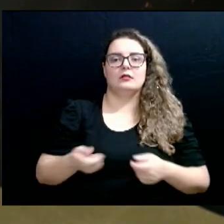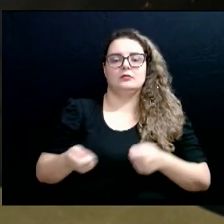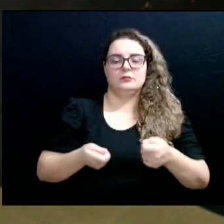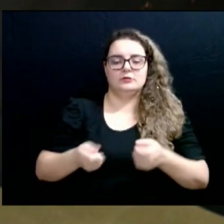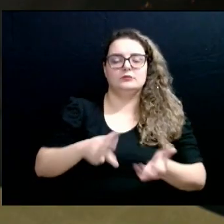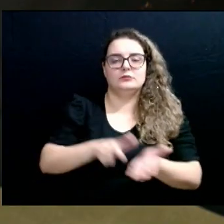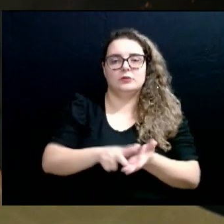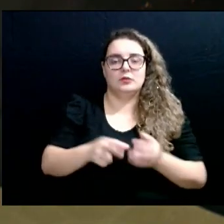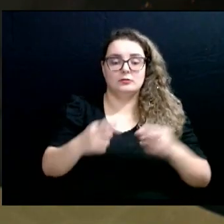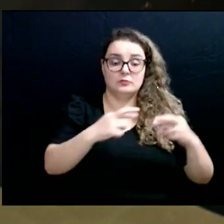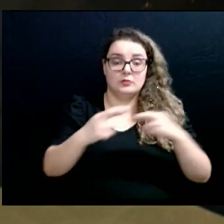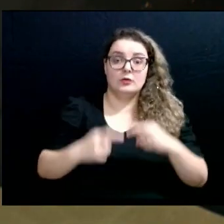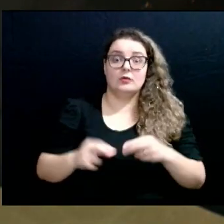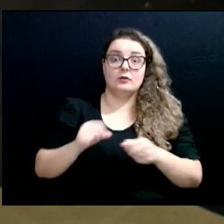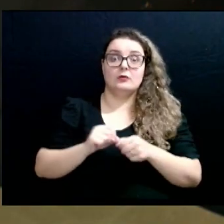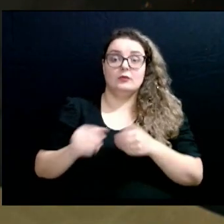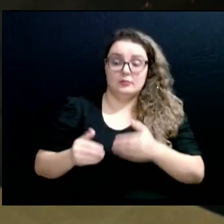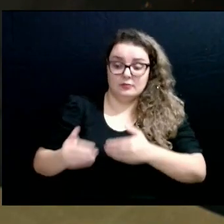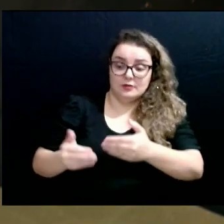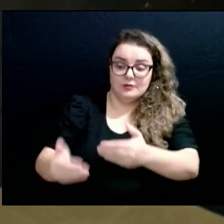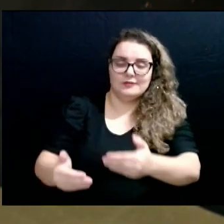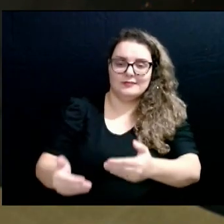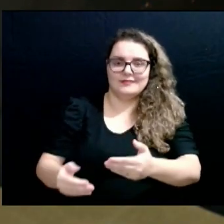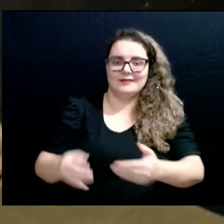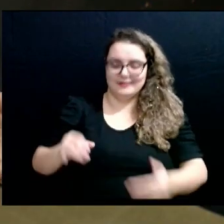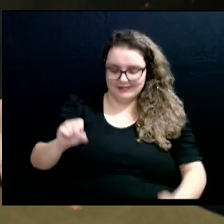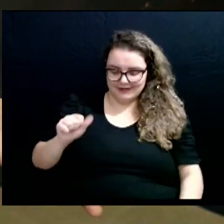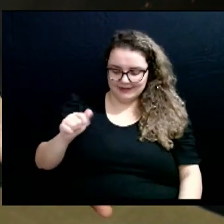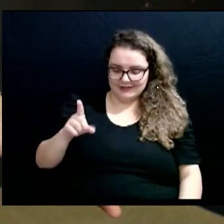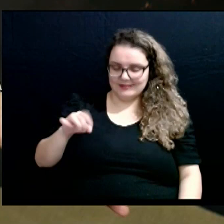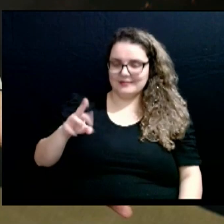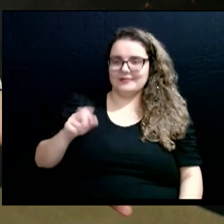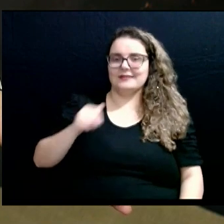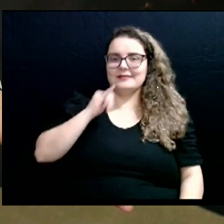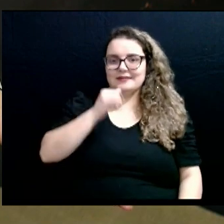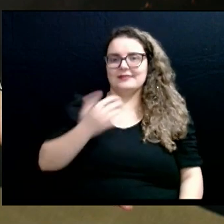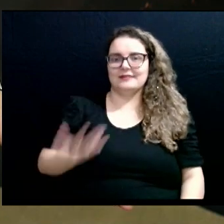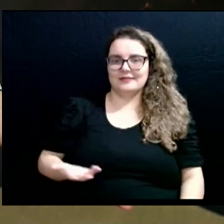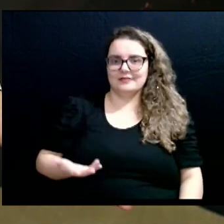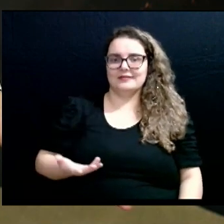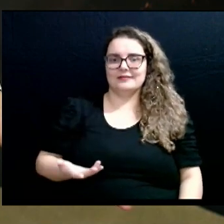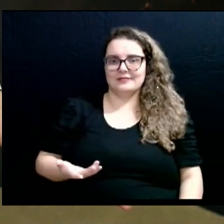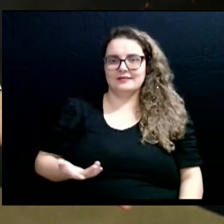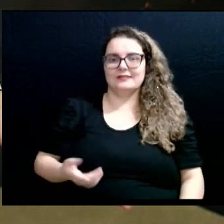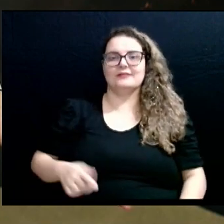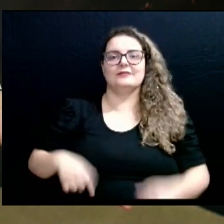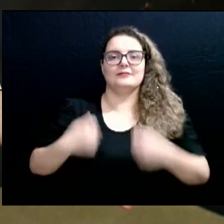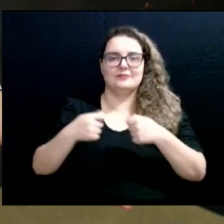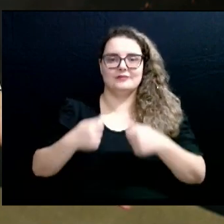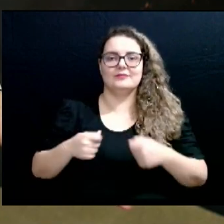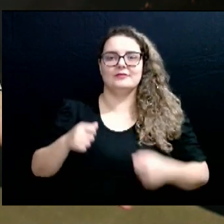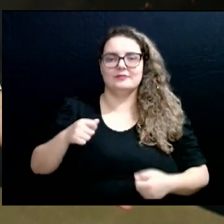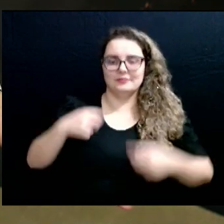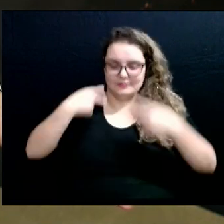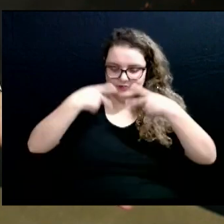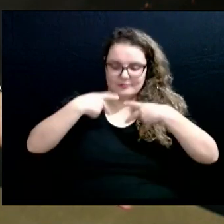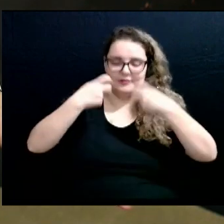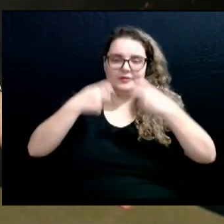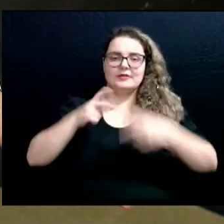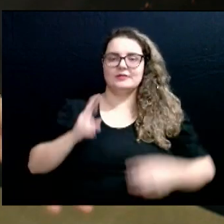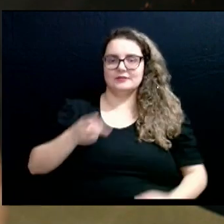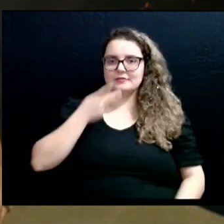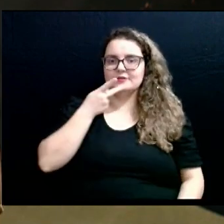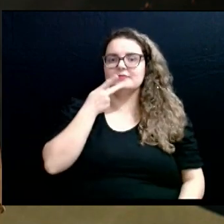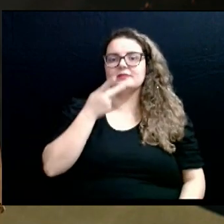fazer tudo isso que a Isadora, sim, a Isadora falou. Aí a gente é, precisa do tal do autoconhecimento que a gente fala aqui isso. todos